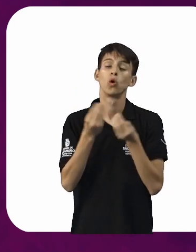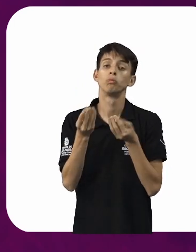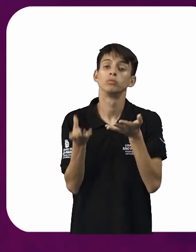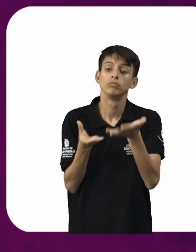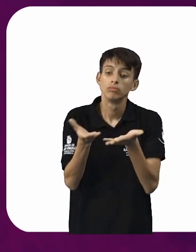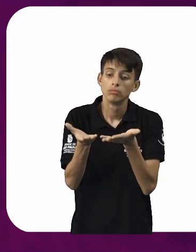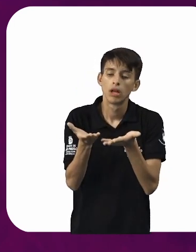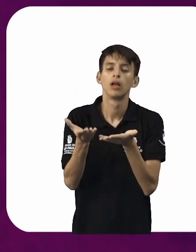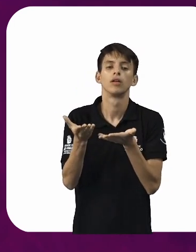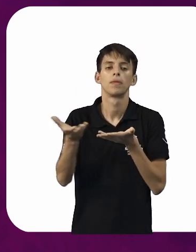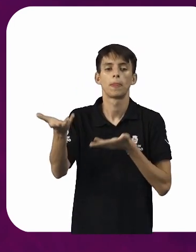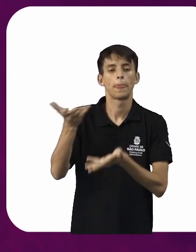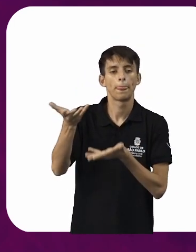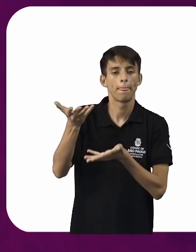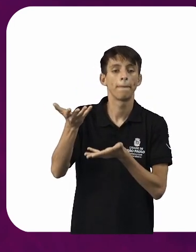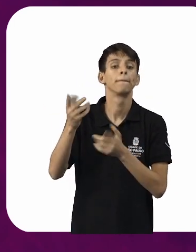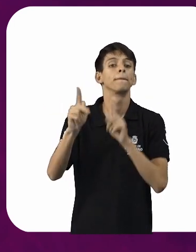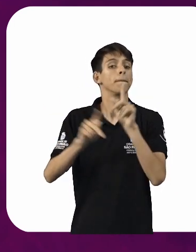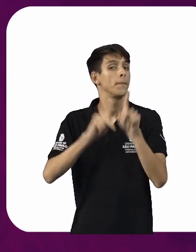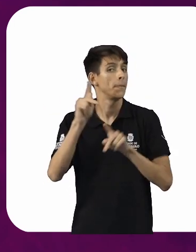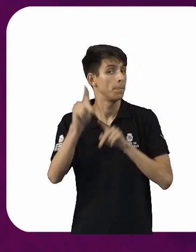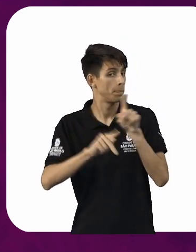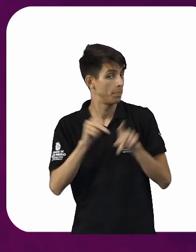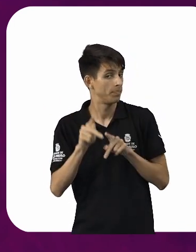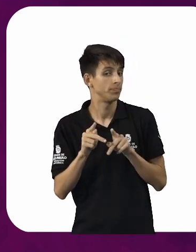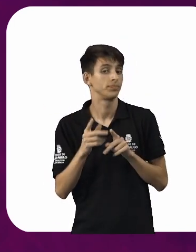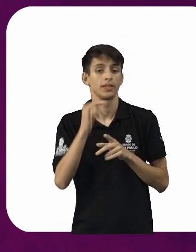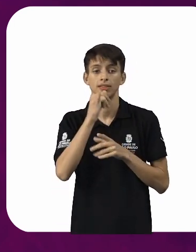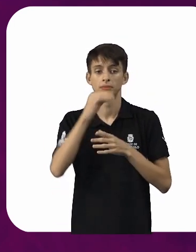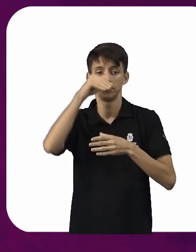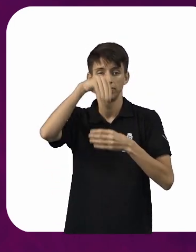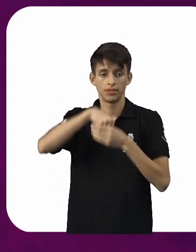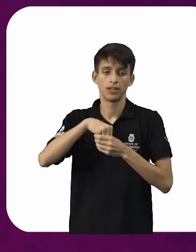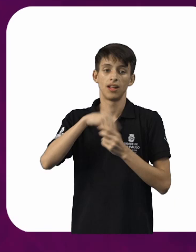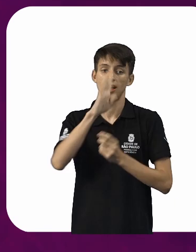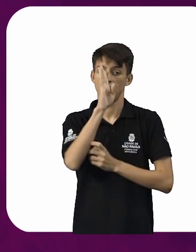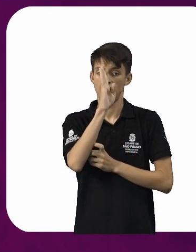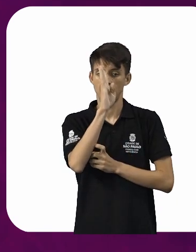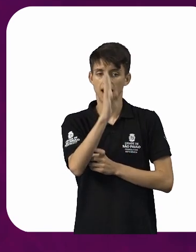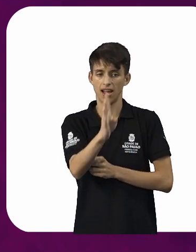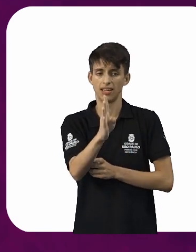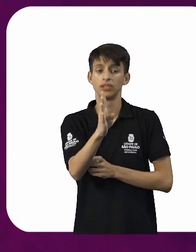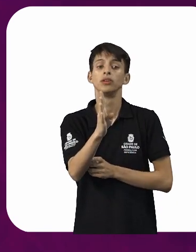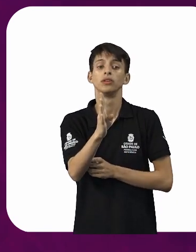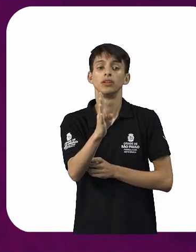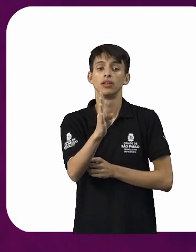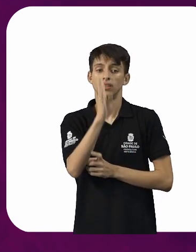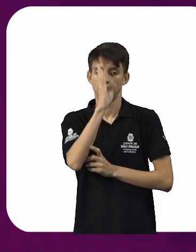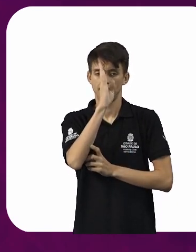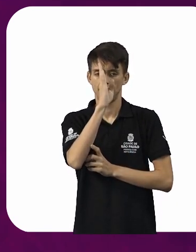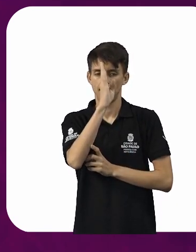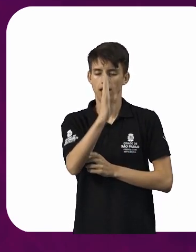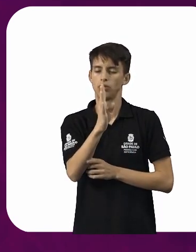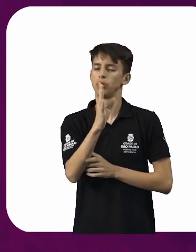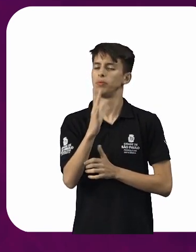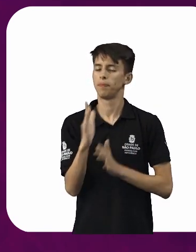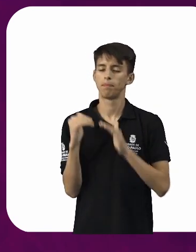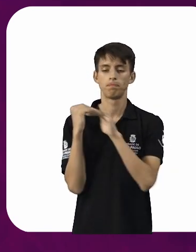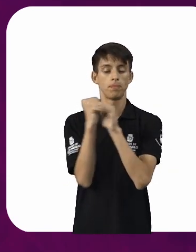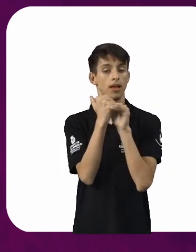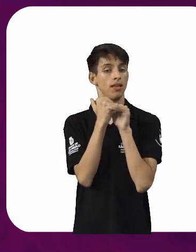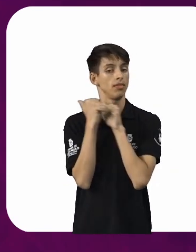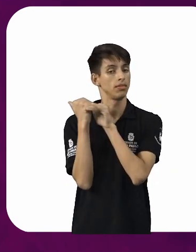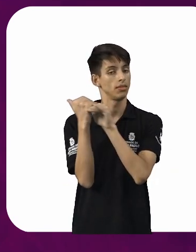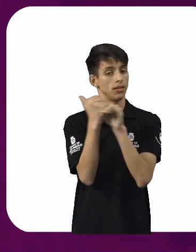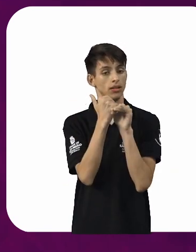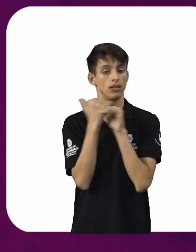população que a gente chama de heteronormativa, que está dentro daquele quadradinho chamado, né, de heterossexualidade, né,